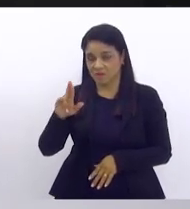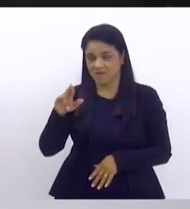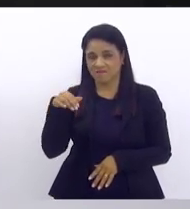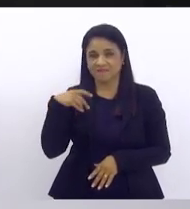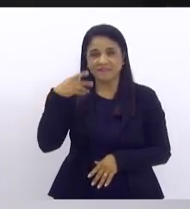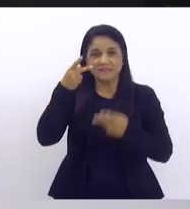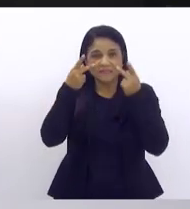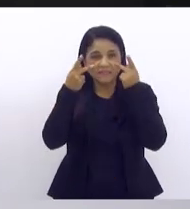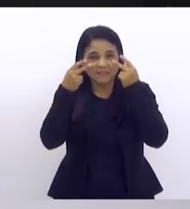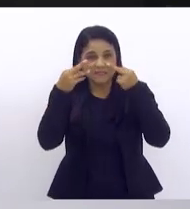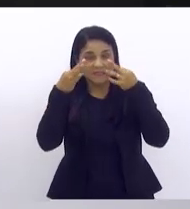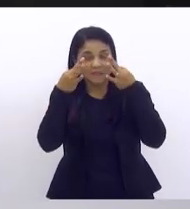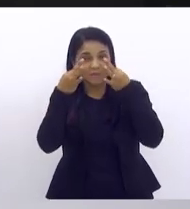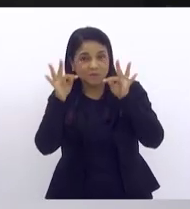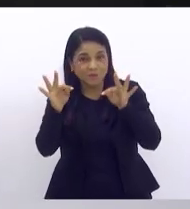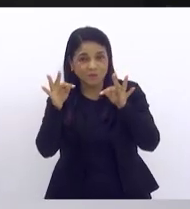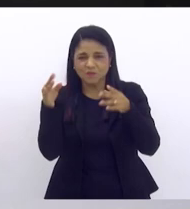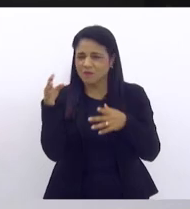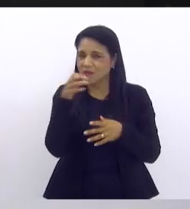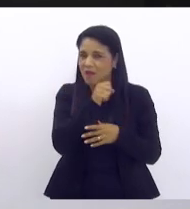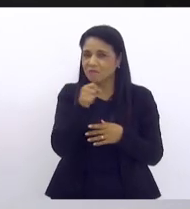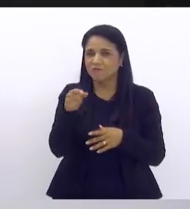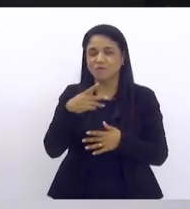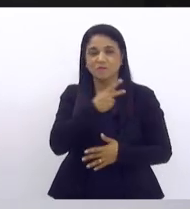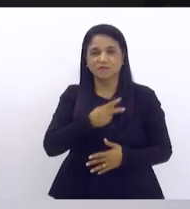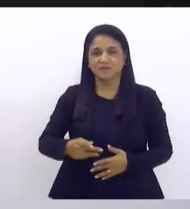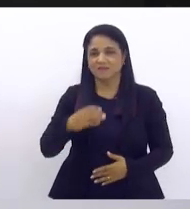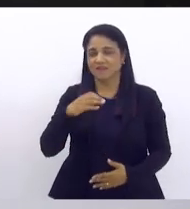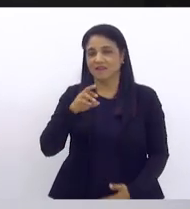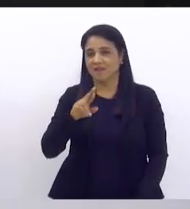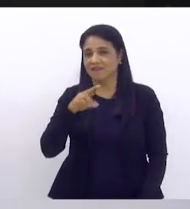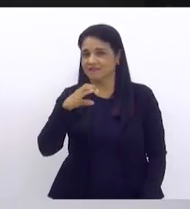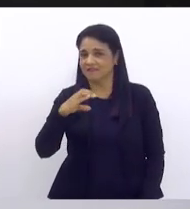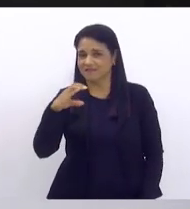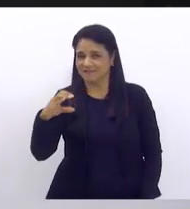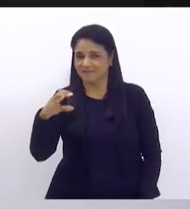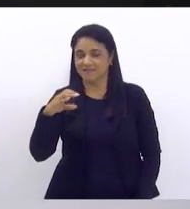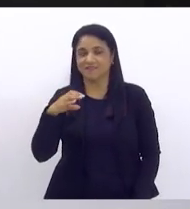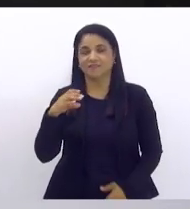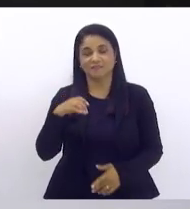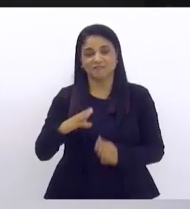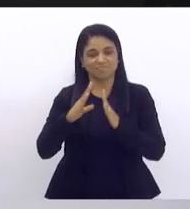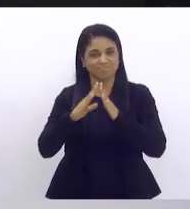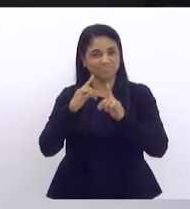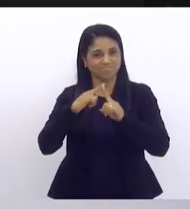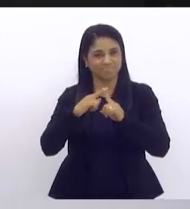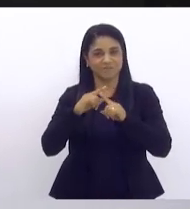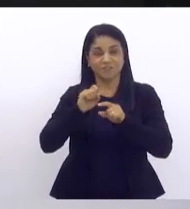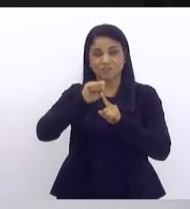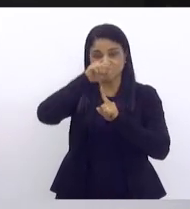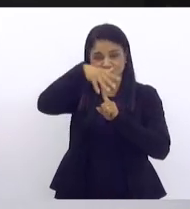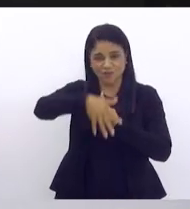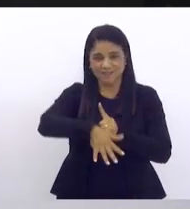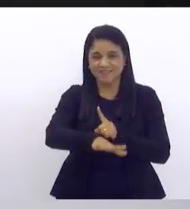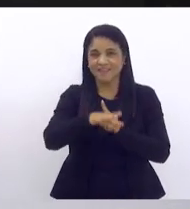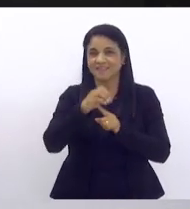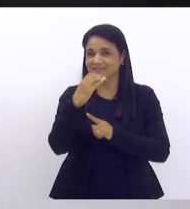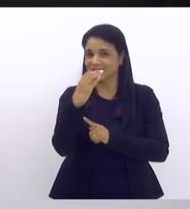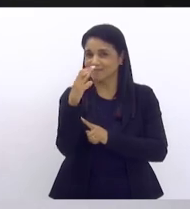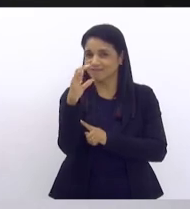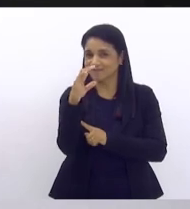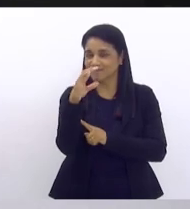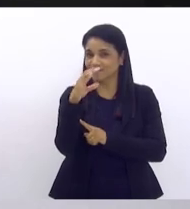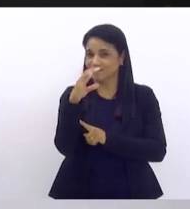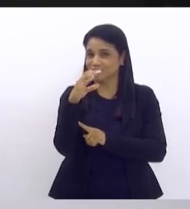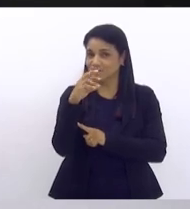breve. O Almir foi presidente da RCC aqui, da Diocese do Rio de Janeiro, e nada fala mais